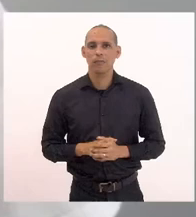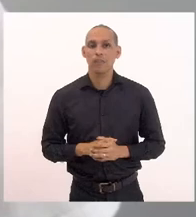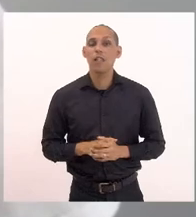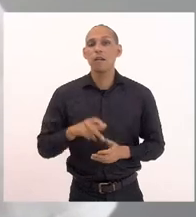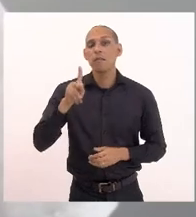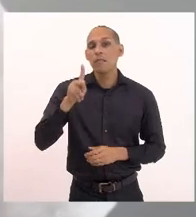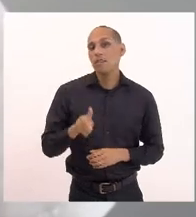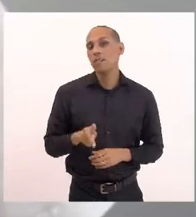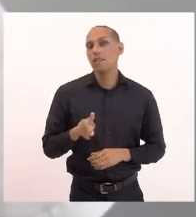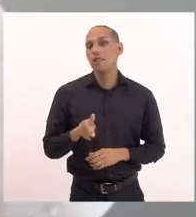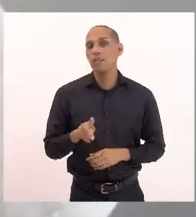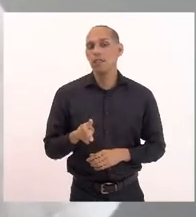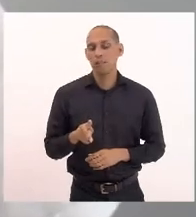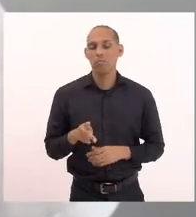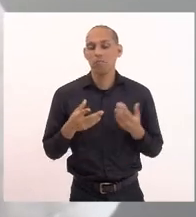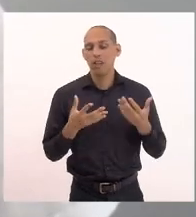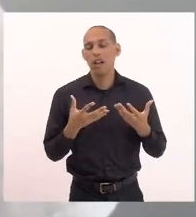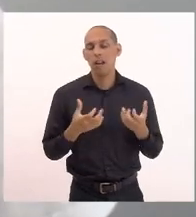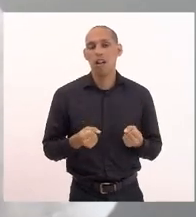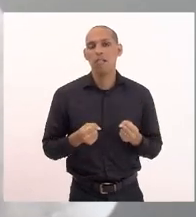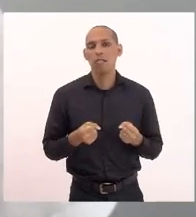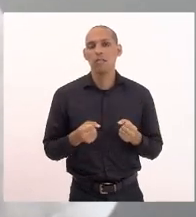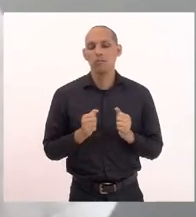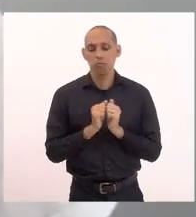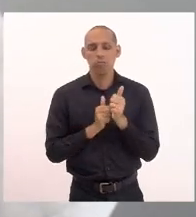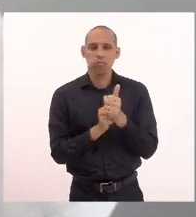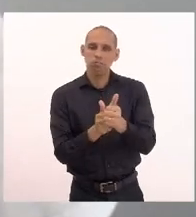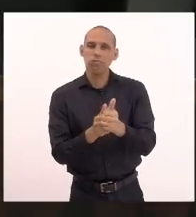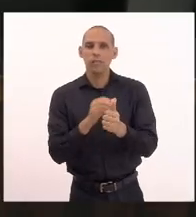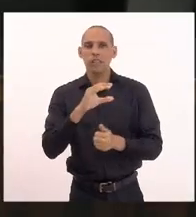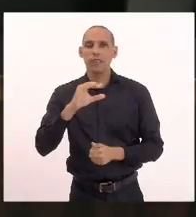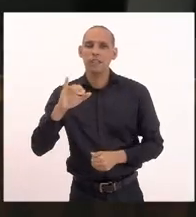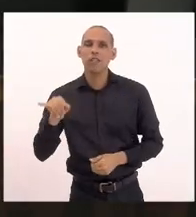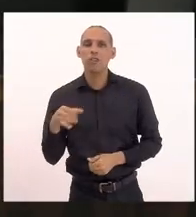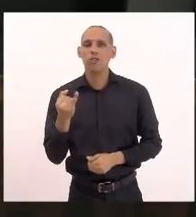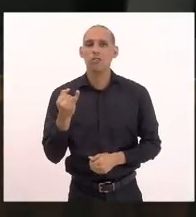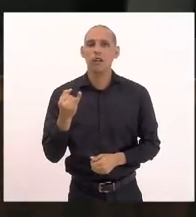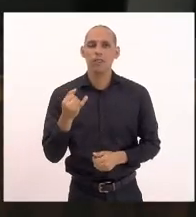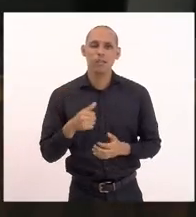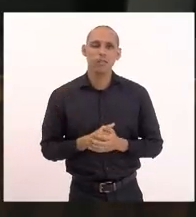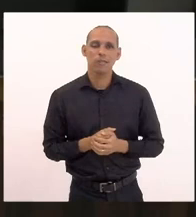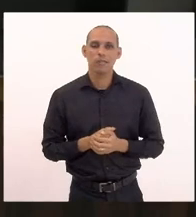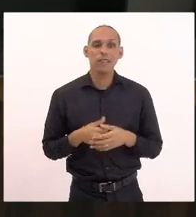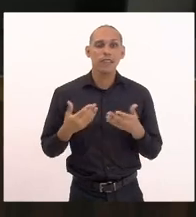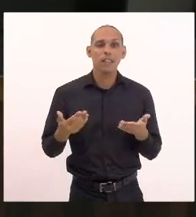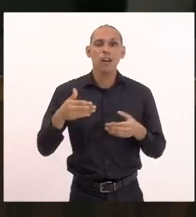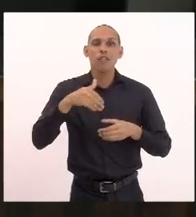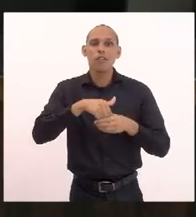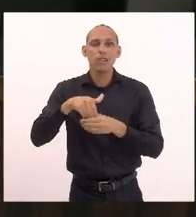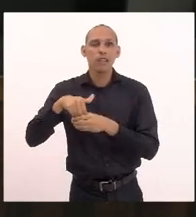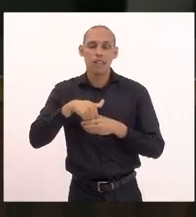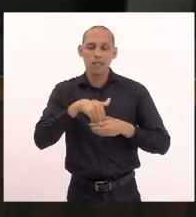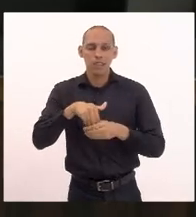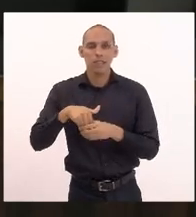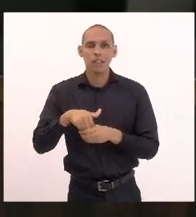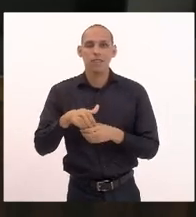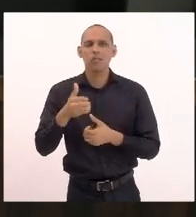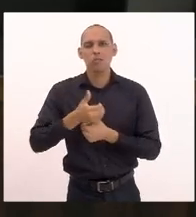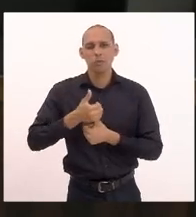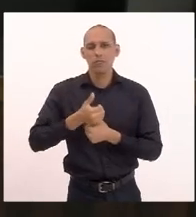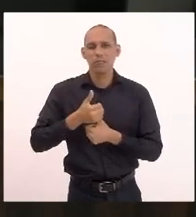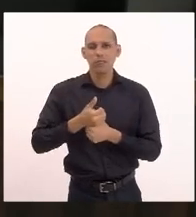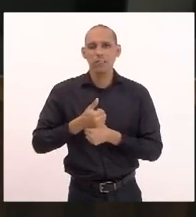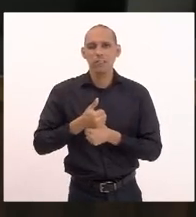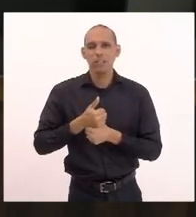Presidente, o parecer é favorável, sigo acompanhando a CCJ. Os pareceres emitidos em votação substitutivo do parecer da